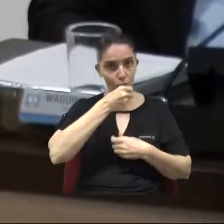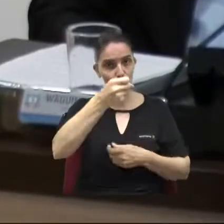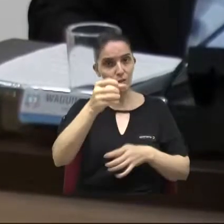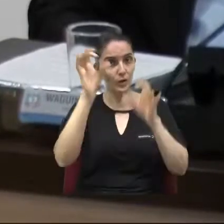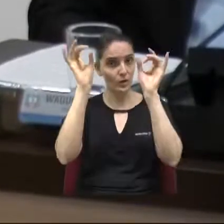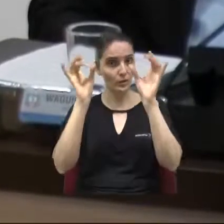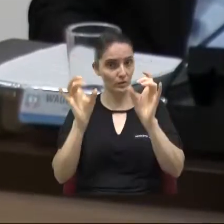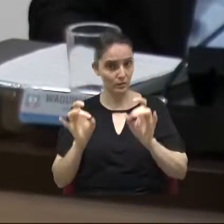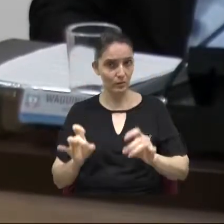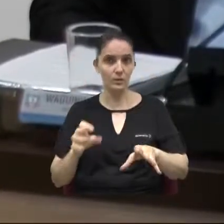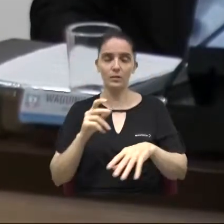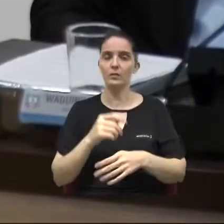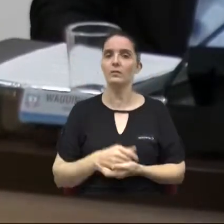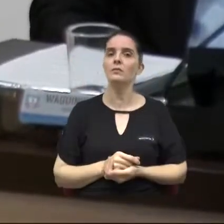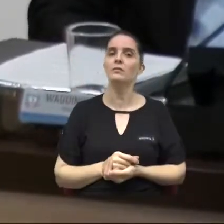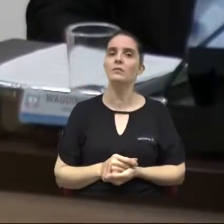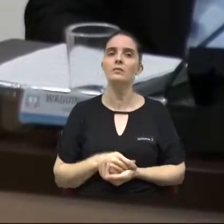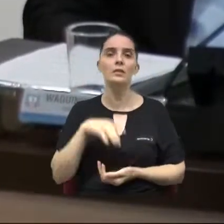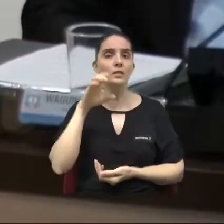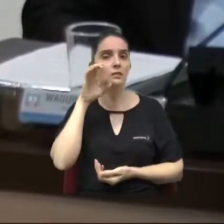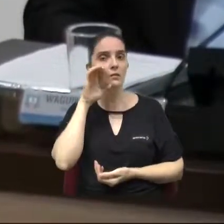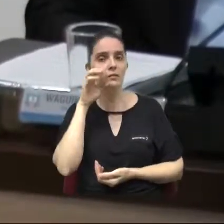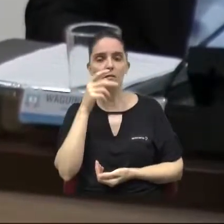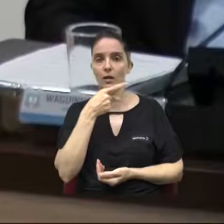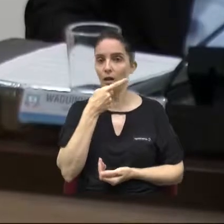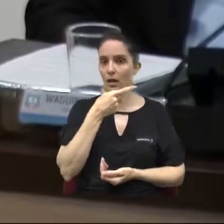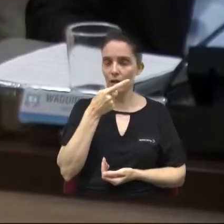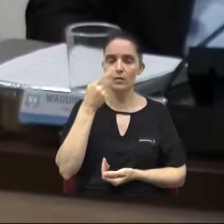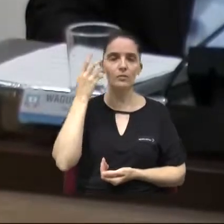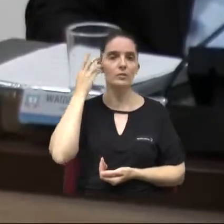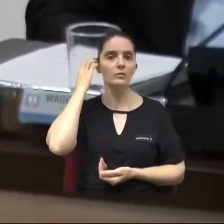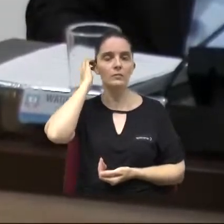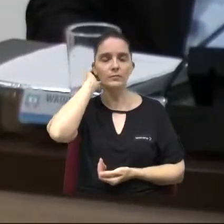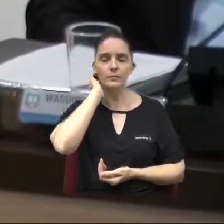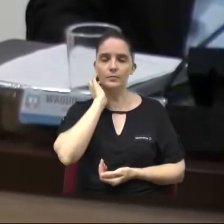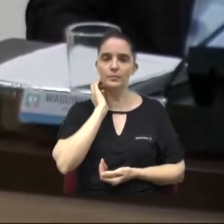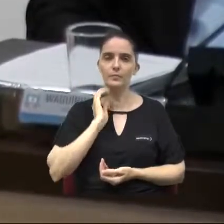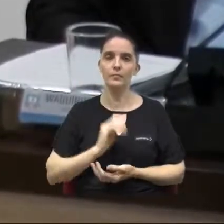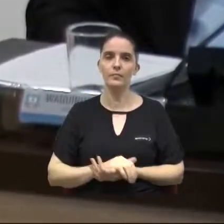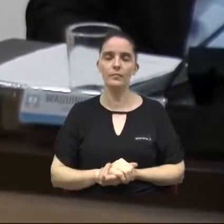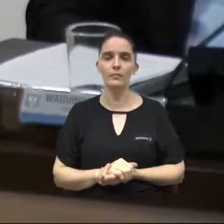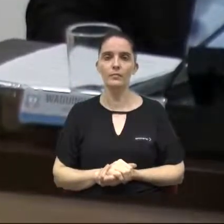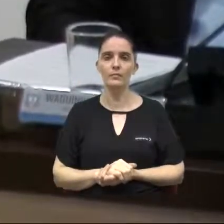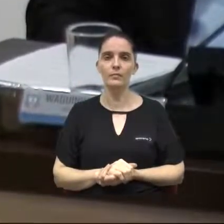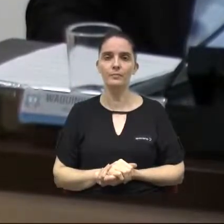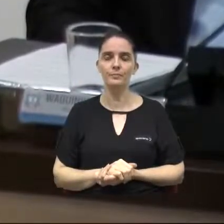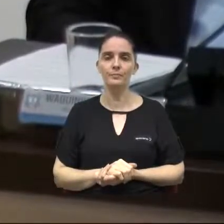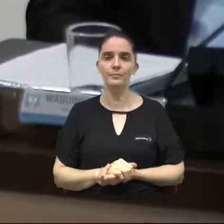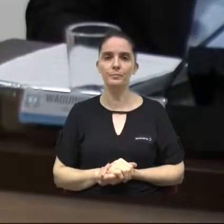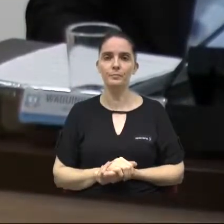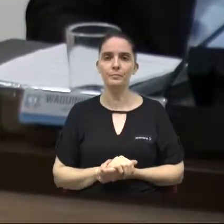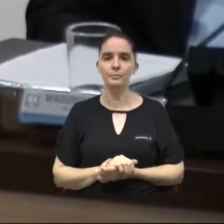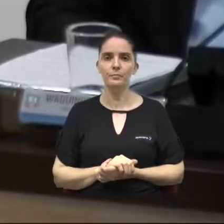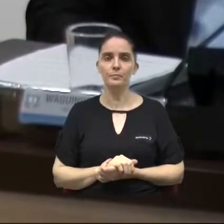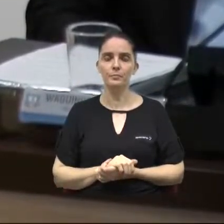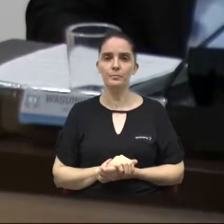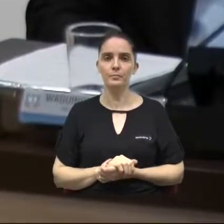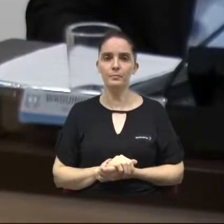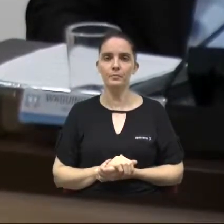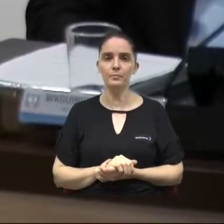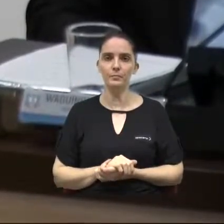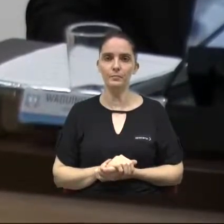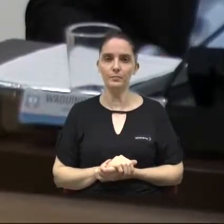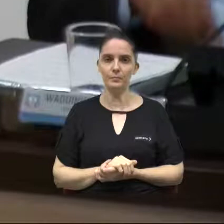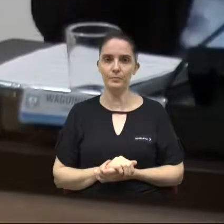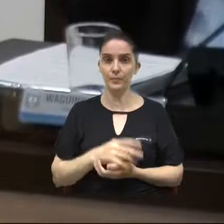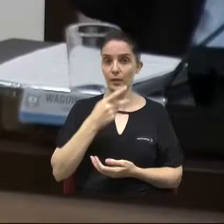foi abordado pela vereadora Constância, que no momento ela não está no plenário, mas foi feita, inclusive,